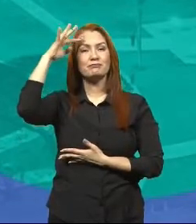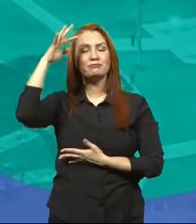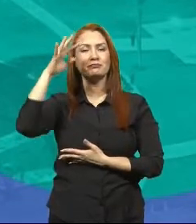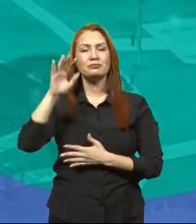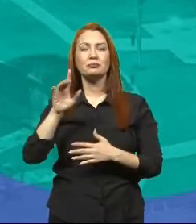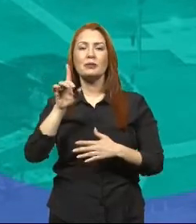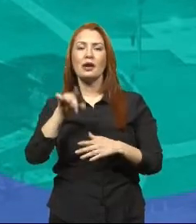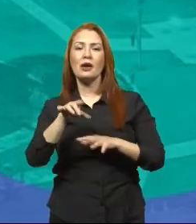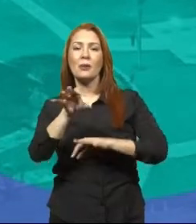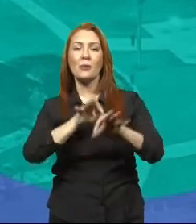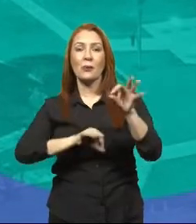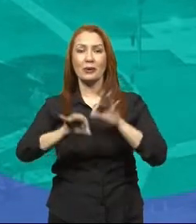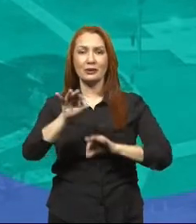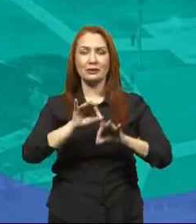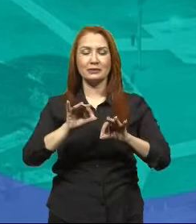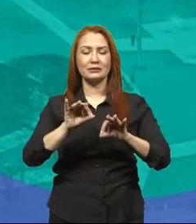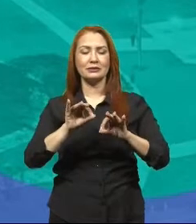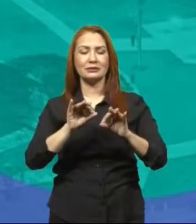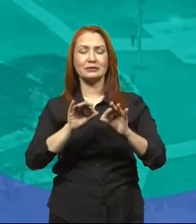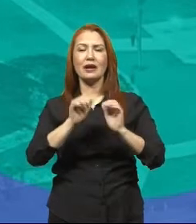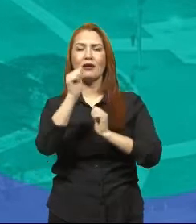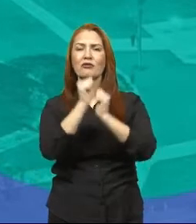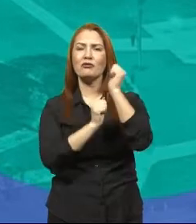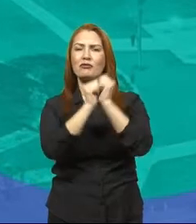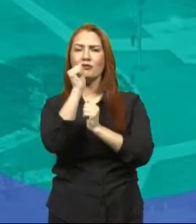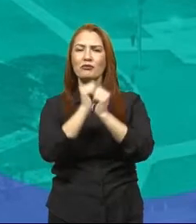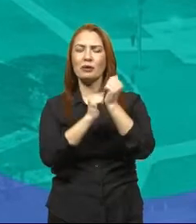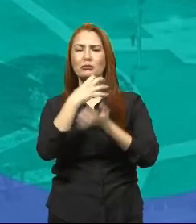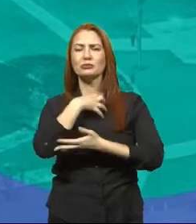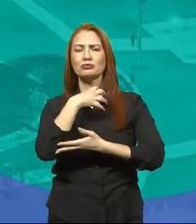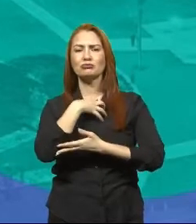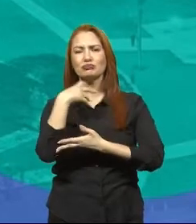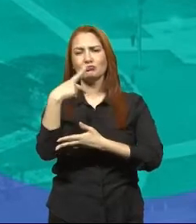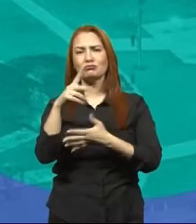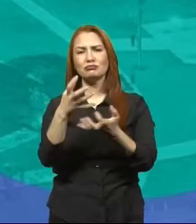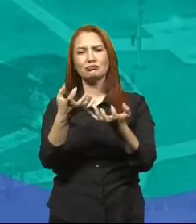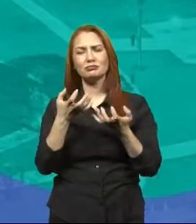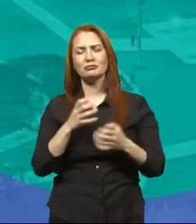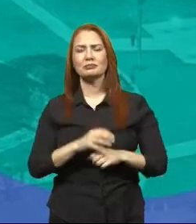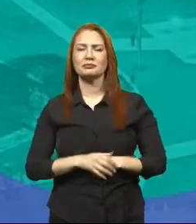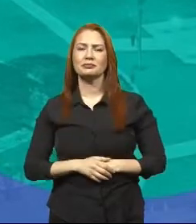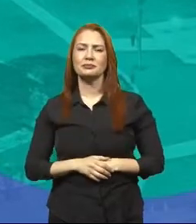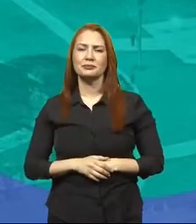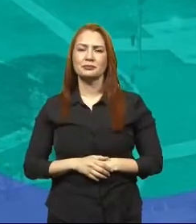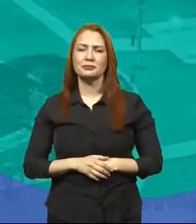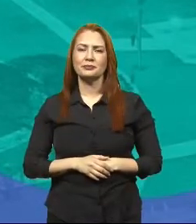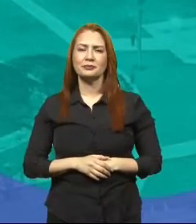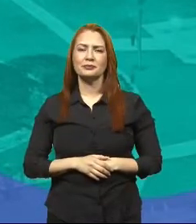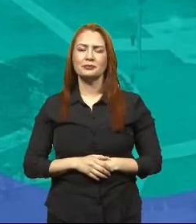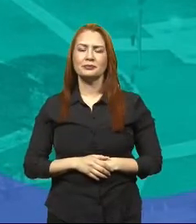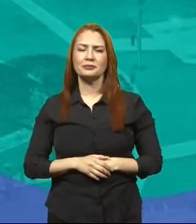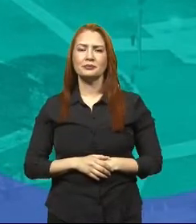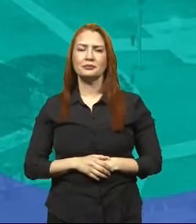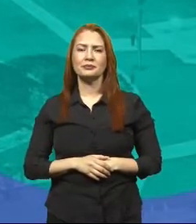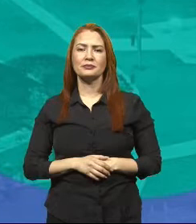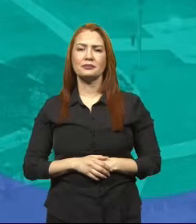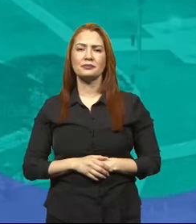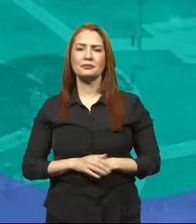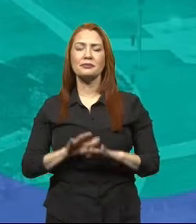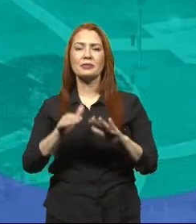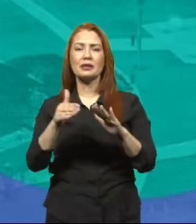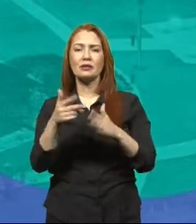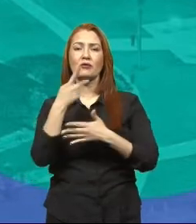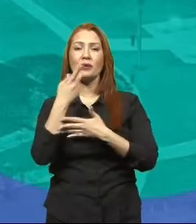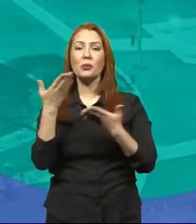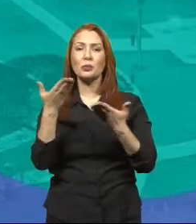o seu chão de fábrica do jeito que você quer e assim por diante. Então quer dizer que na parte de